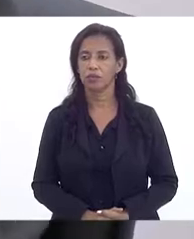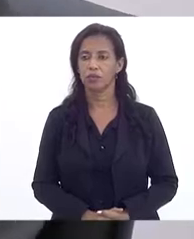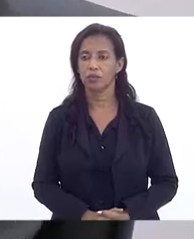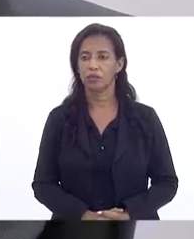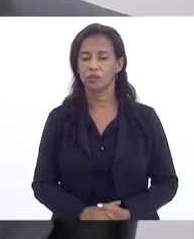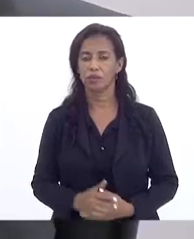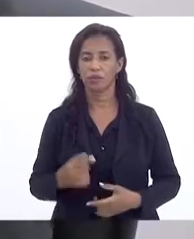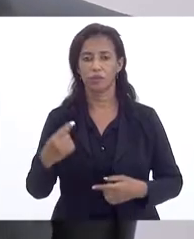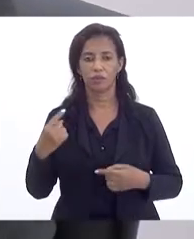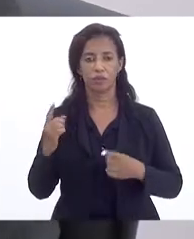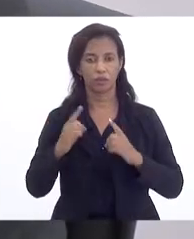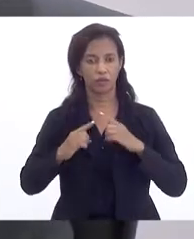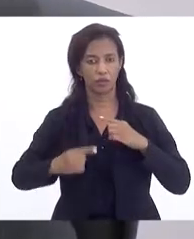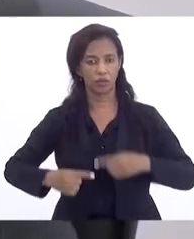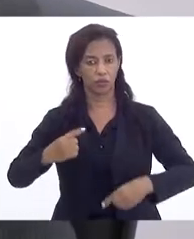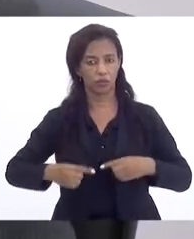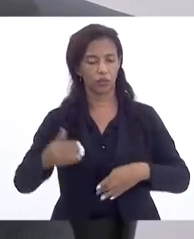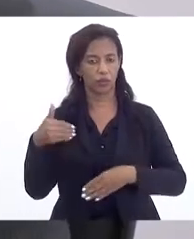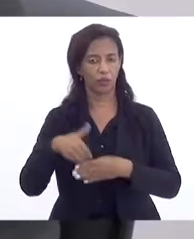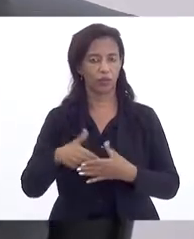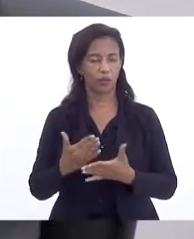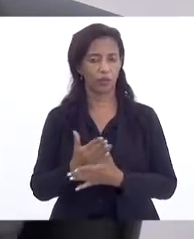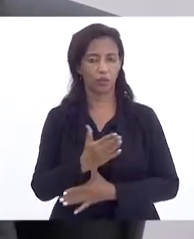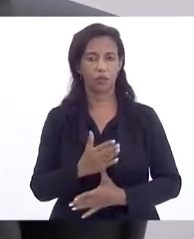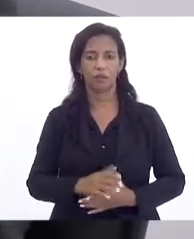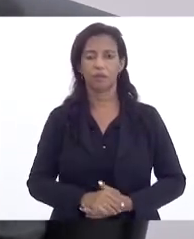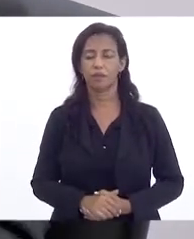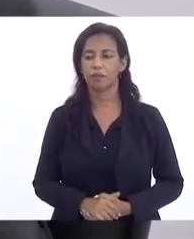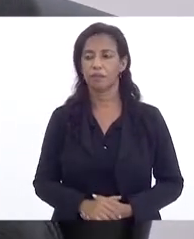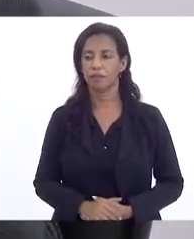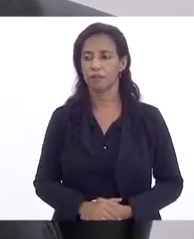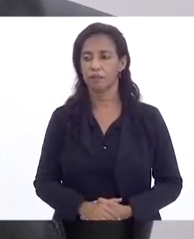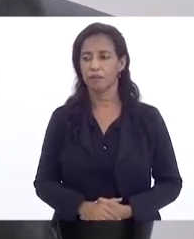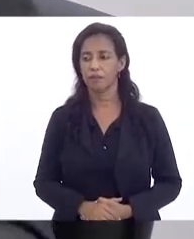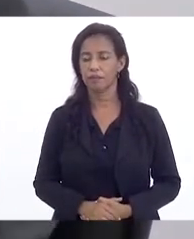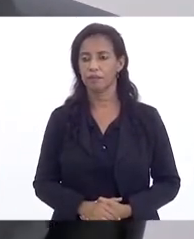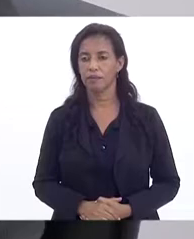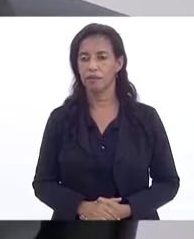Em discussão e votação, aprovado. Com emenda.